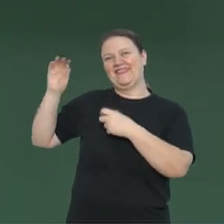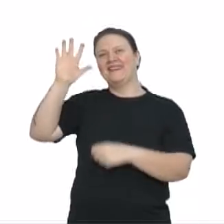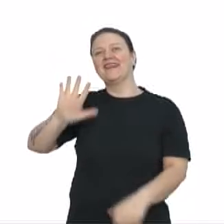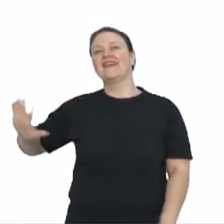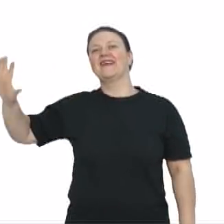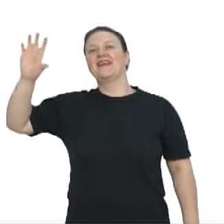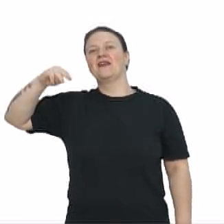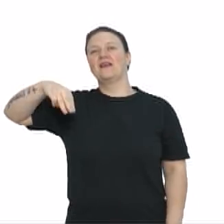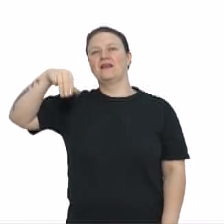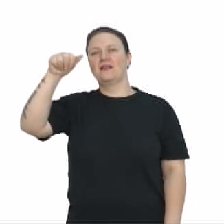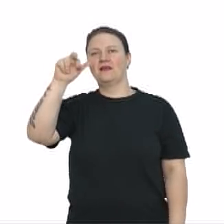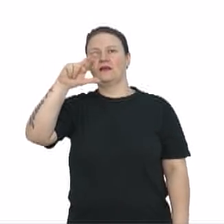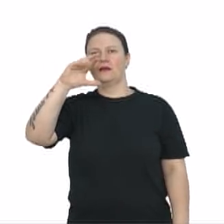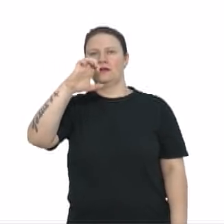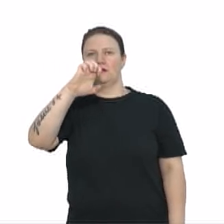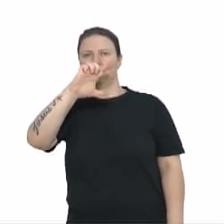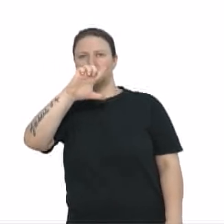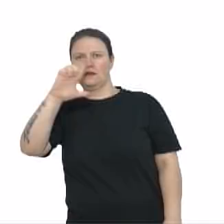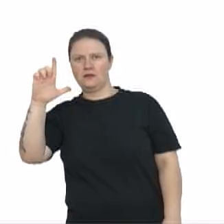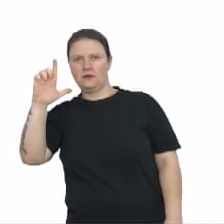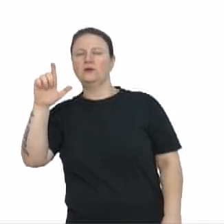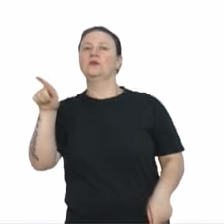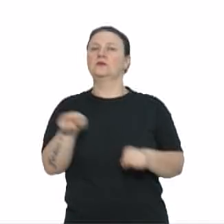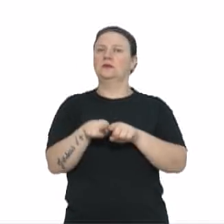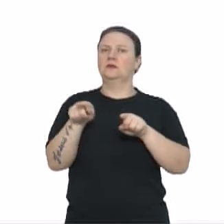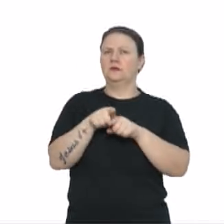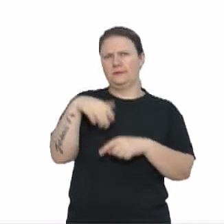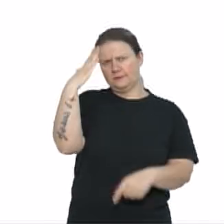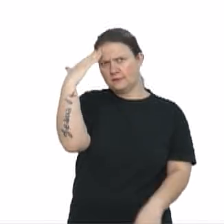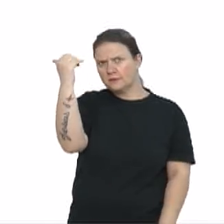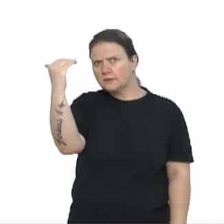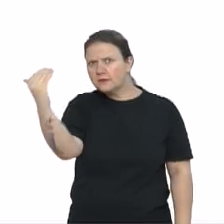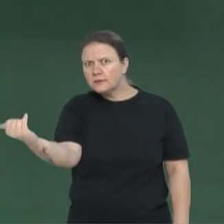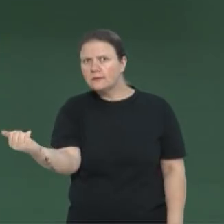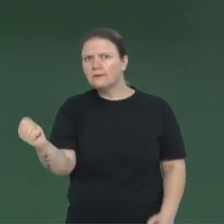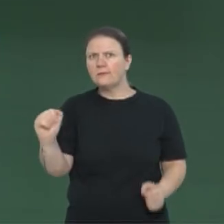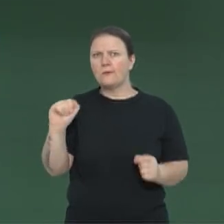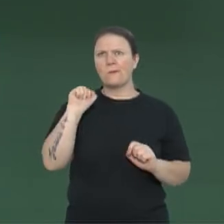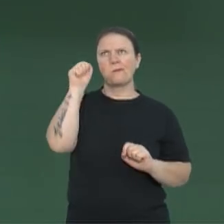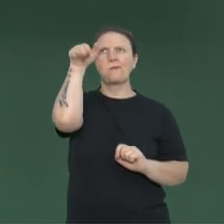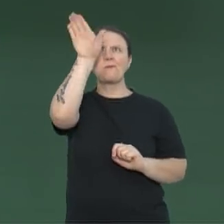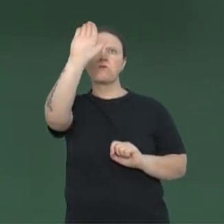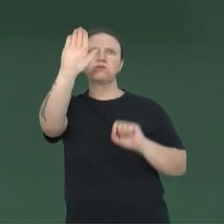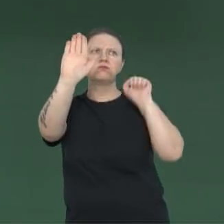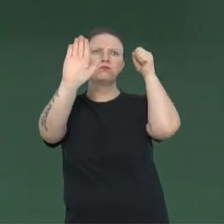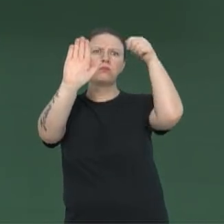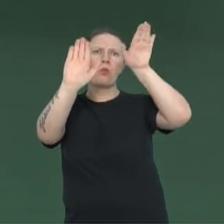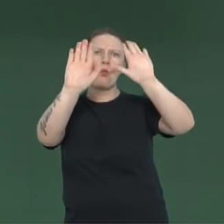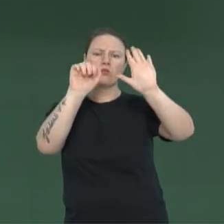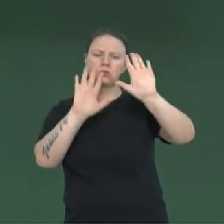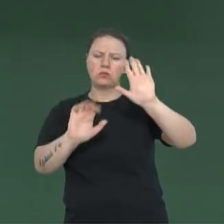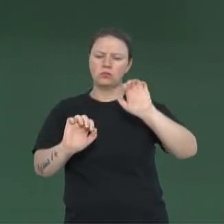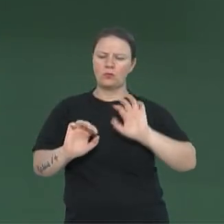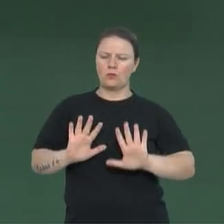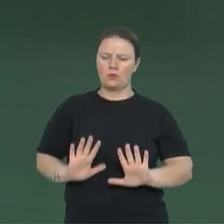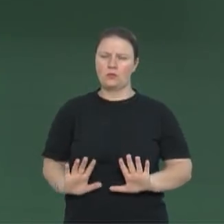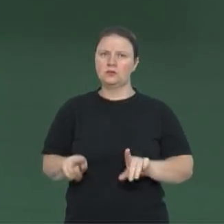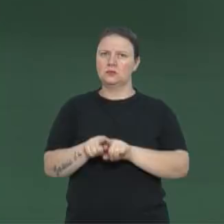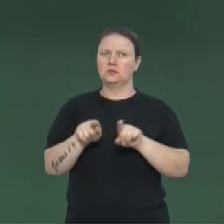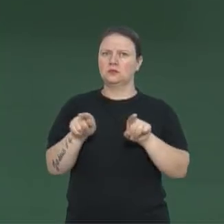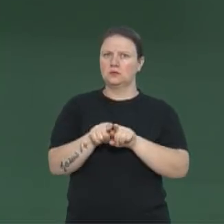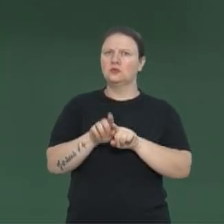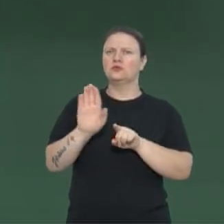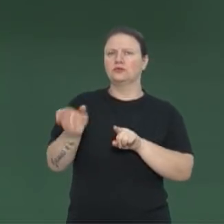Marcel Marceau é um famoso mímico, um artista francês que viveu no